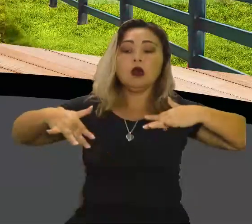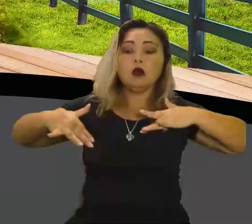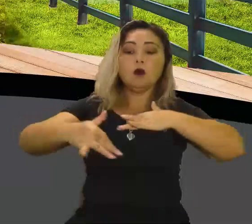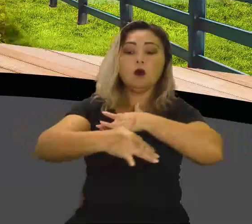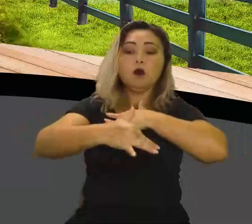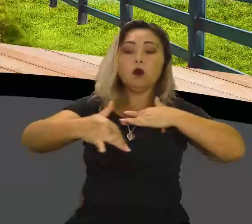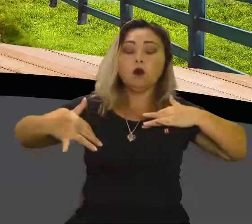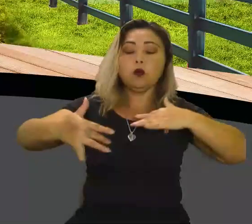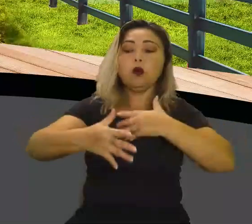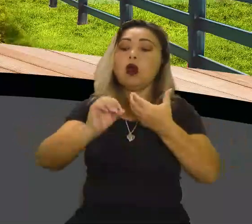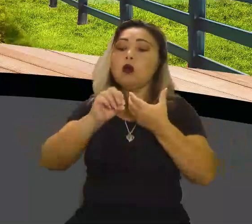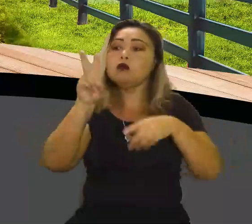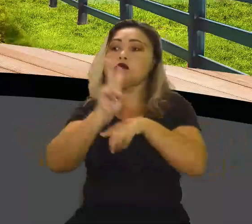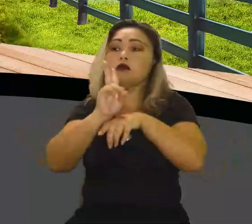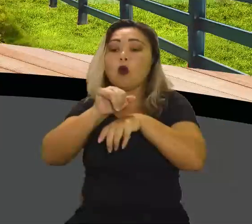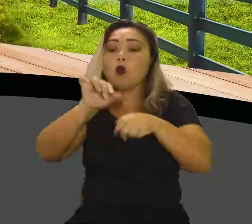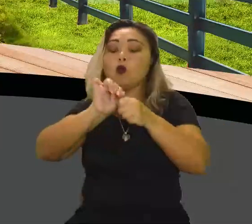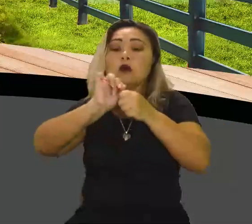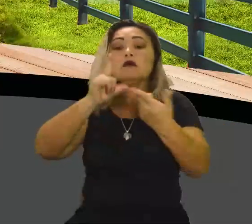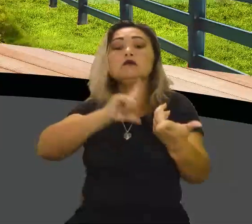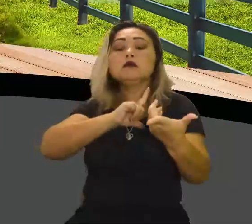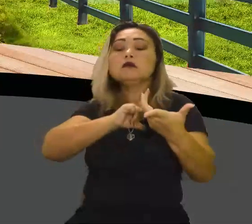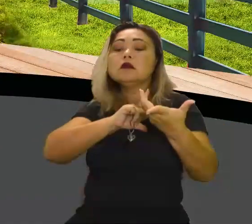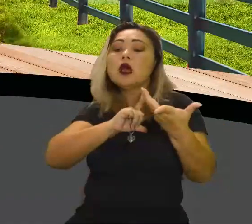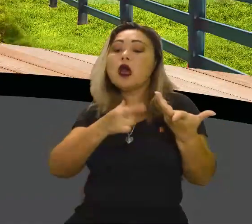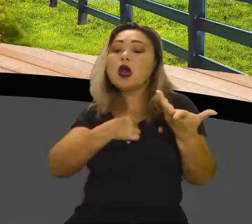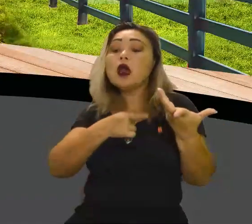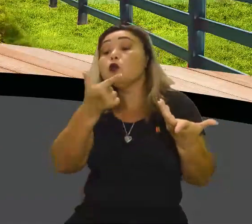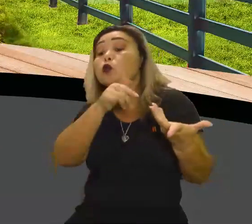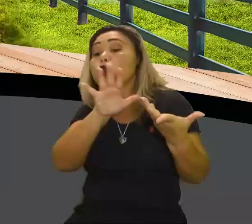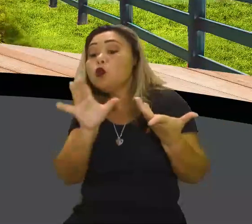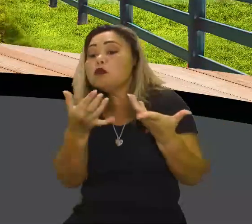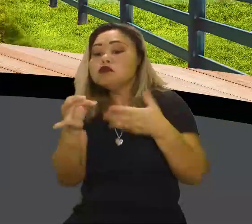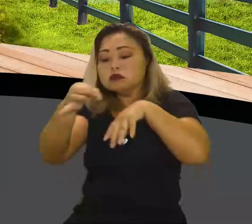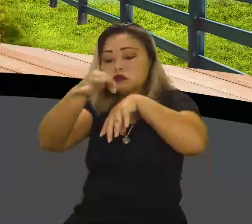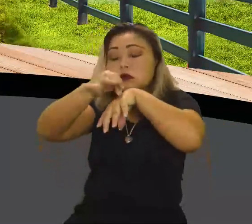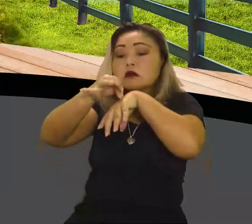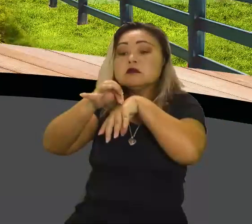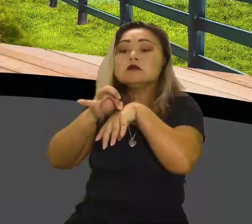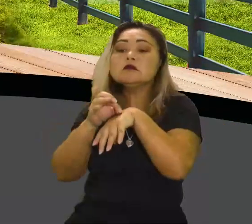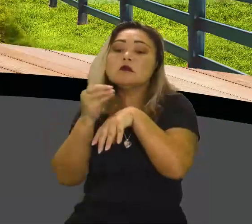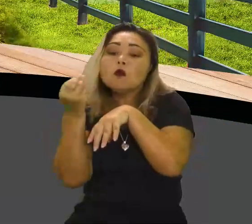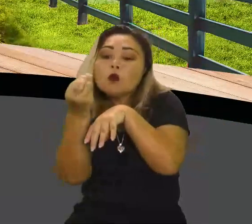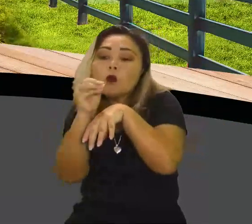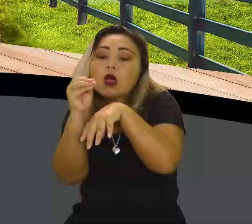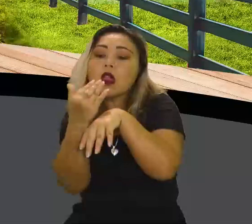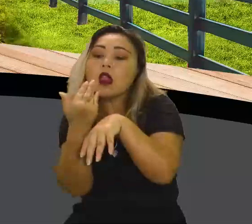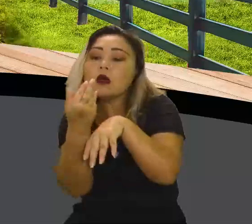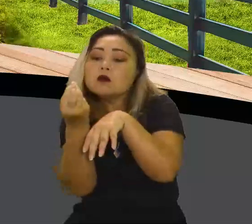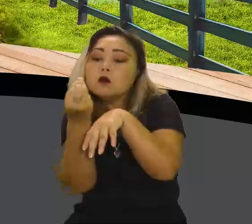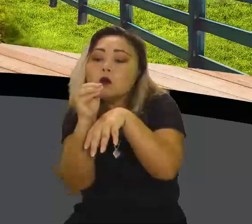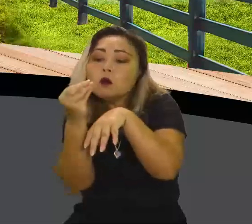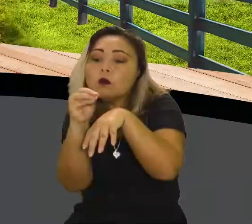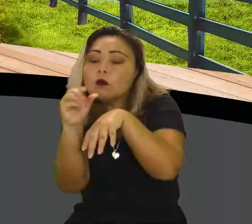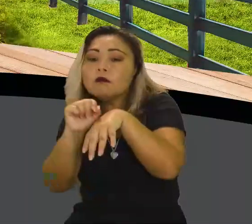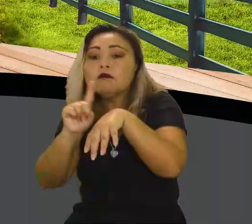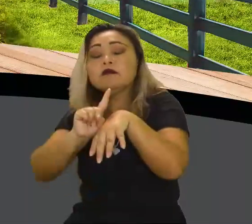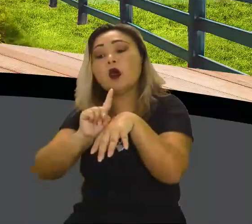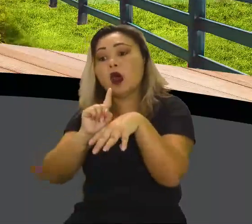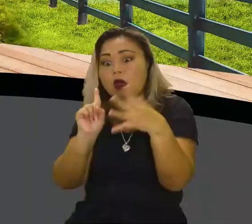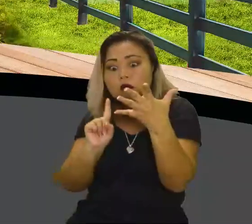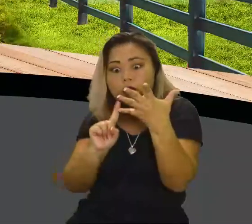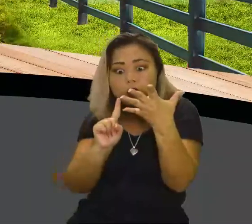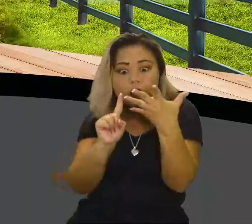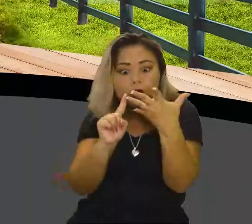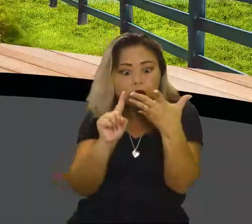aeração dos ovos. E tem operário que só faz a alimentação dos filhotes. O zangão não tem essas estruturas. Então a